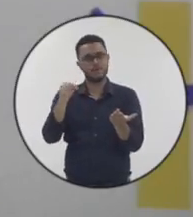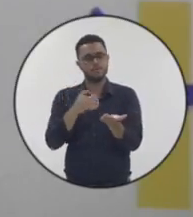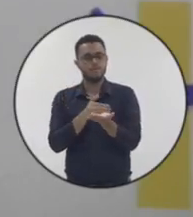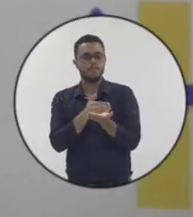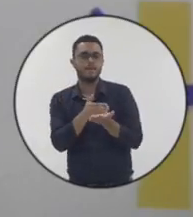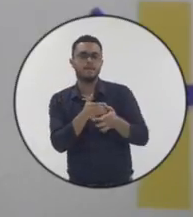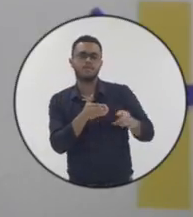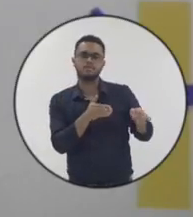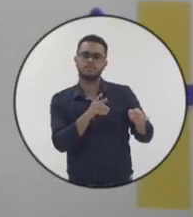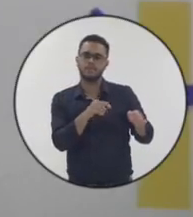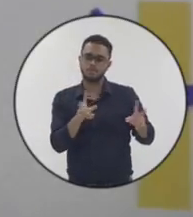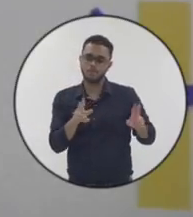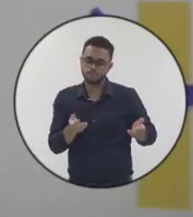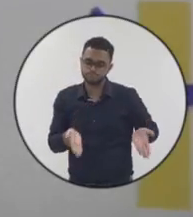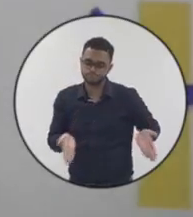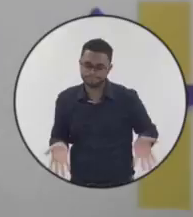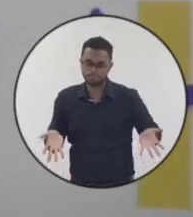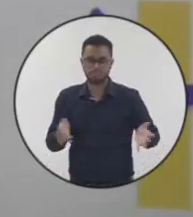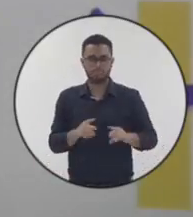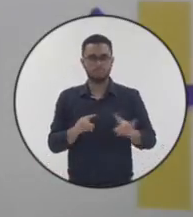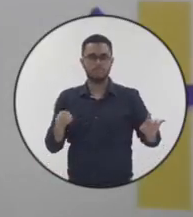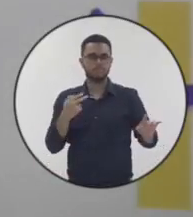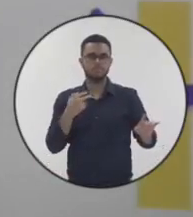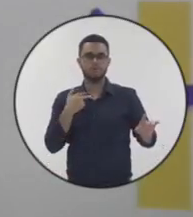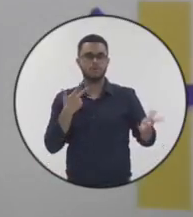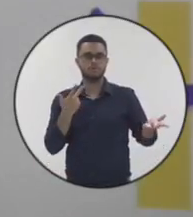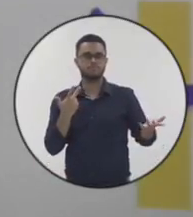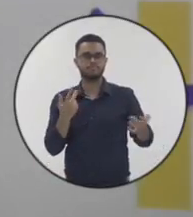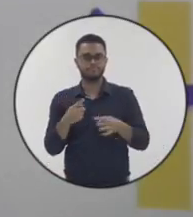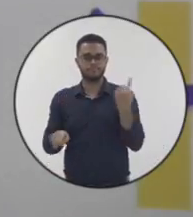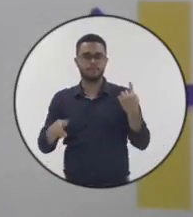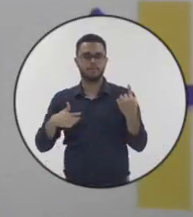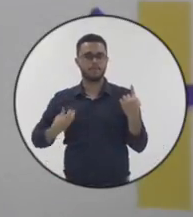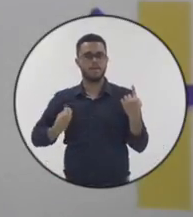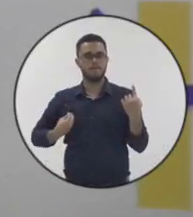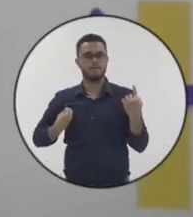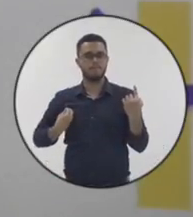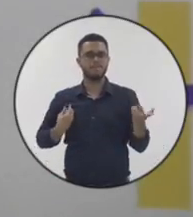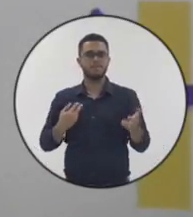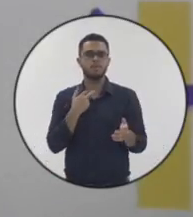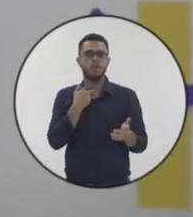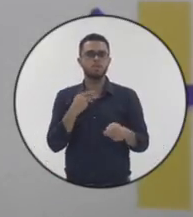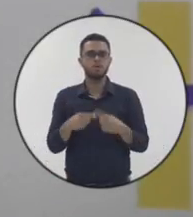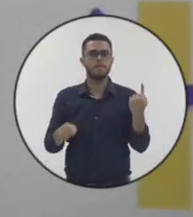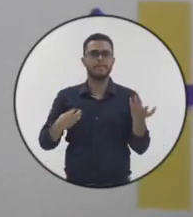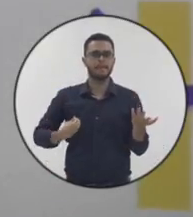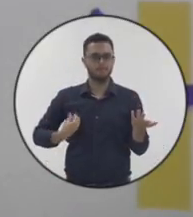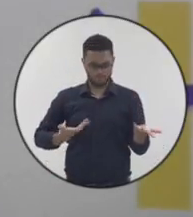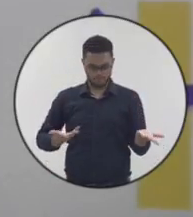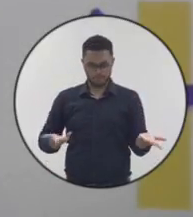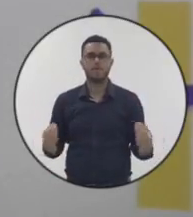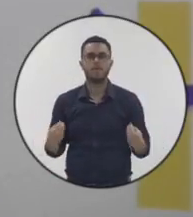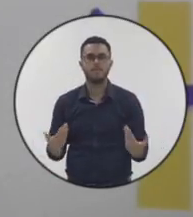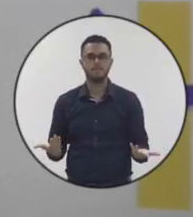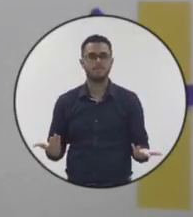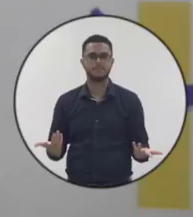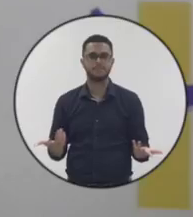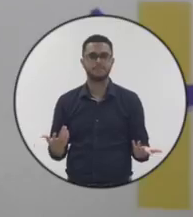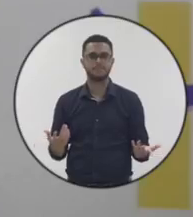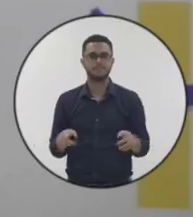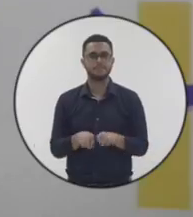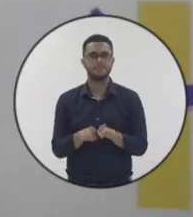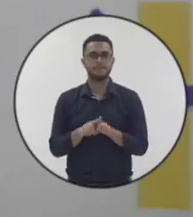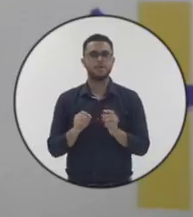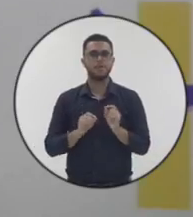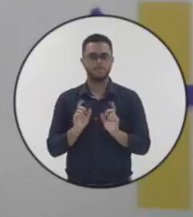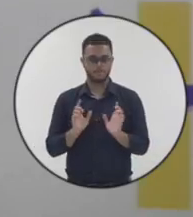ela é um disparador, mas ela não pode garantir a minha existência, ela não pode, inclusive, negar a minha existência, ela não pode negar a construção